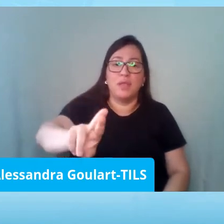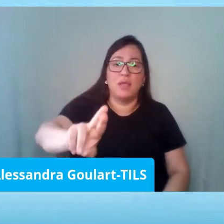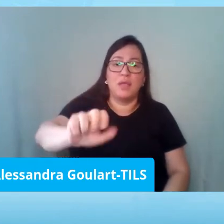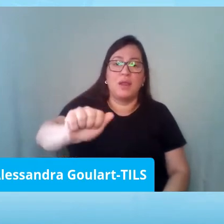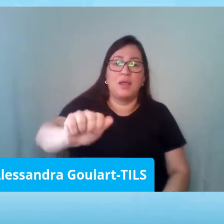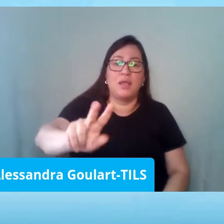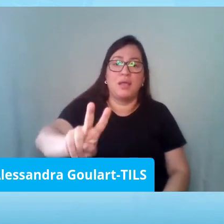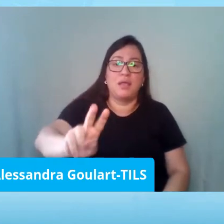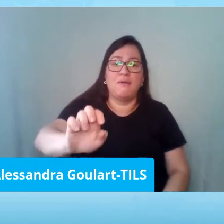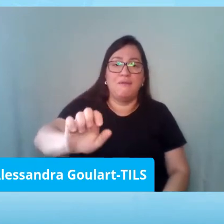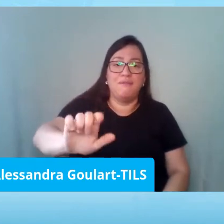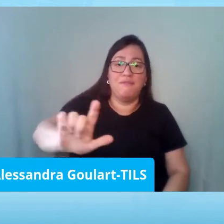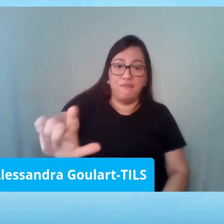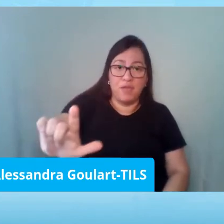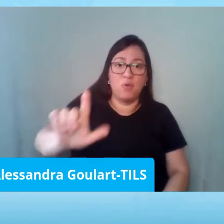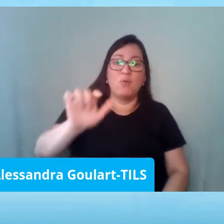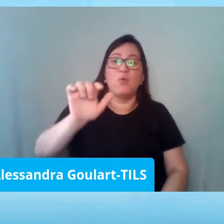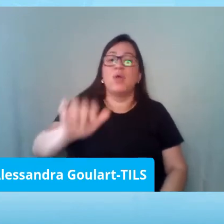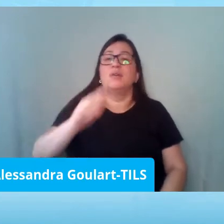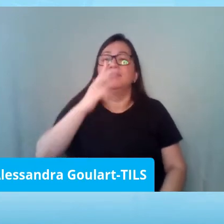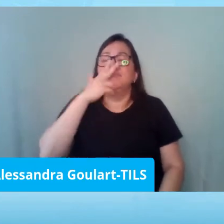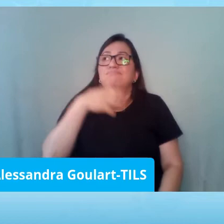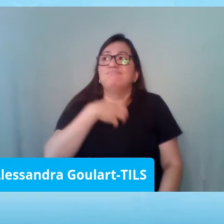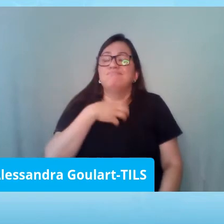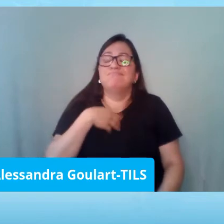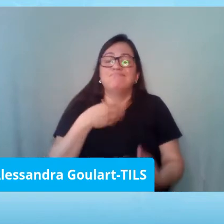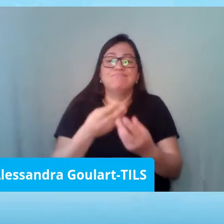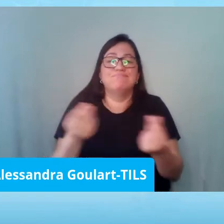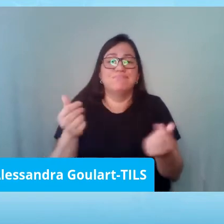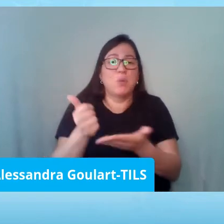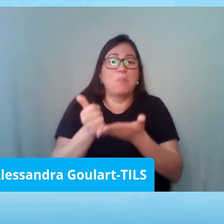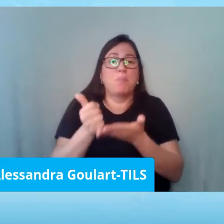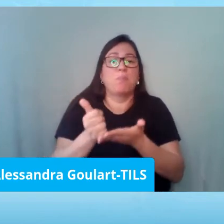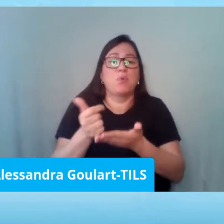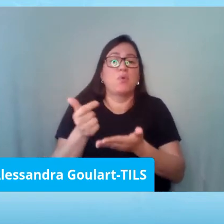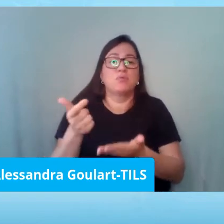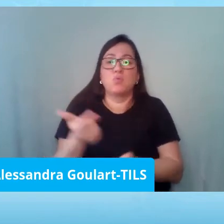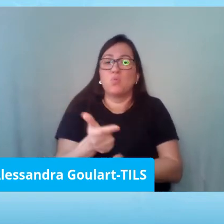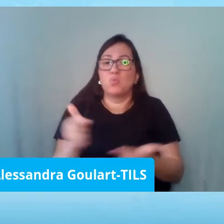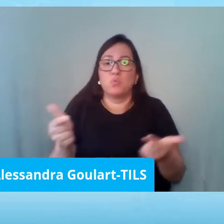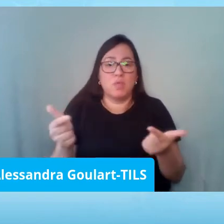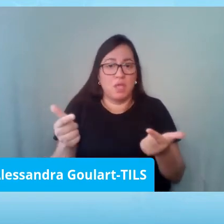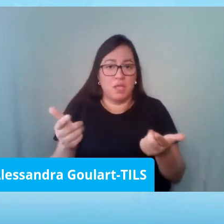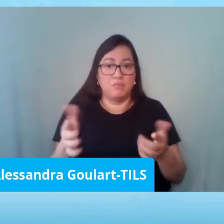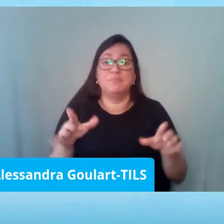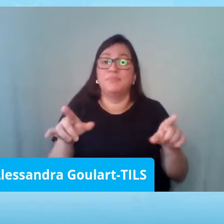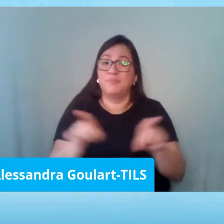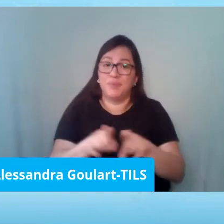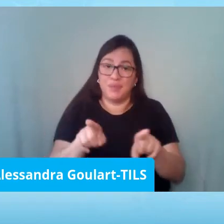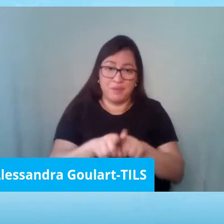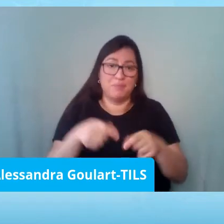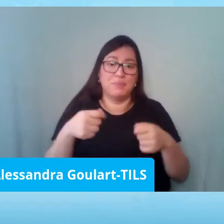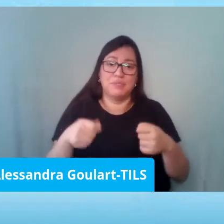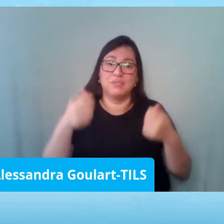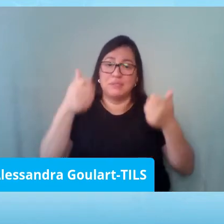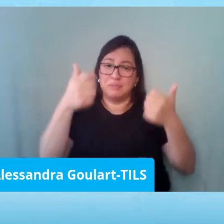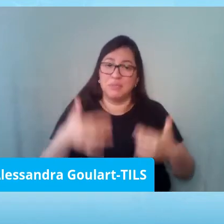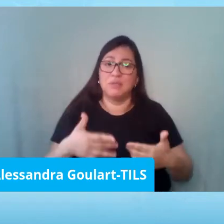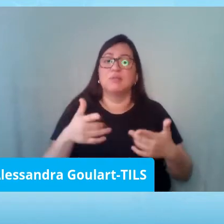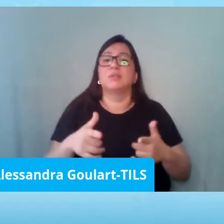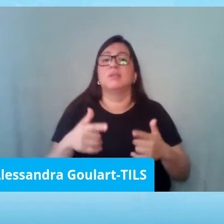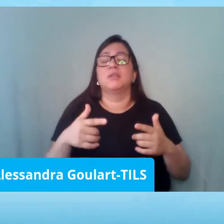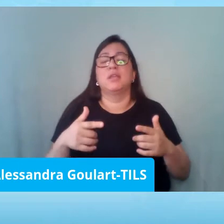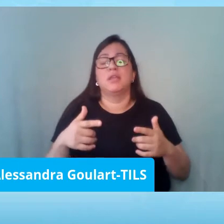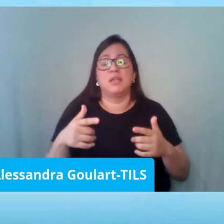sexualmente transmissíveis. E aí a gente tem que falar também do racismo estrutural e institucional, que são as barreiras de acesso que a